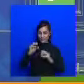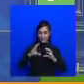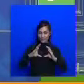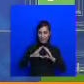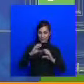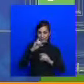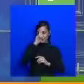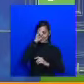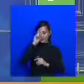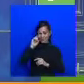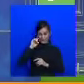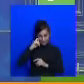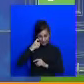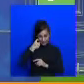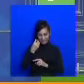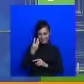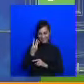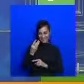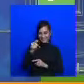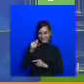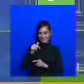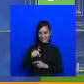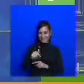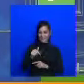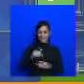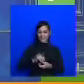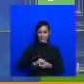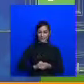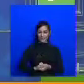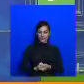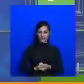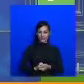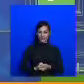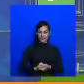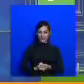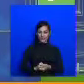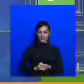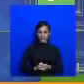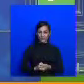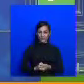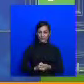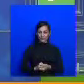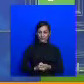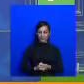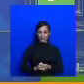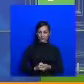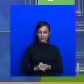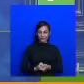preta 37. Preta número 37.